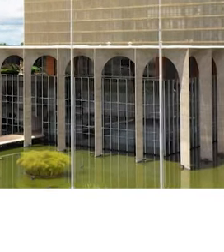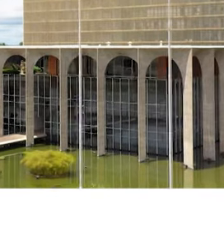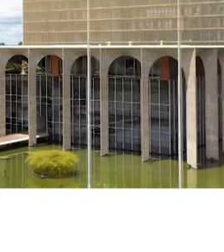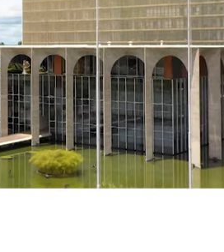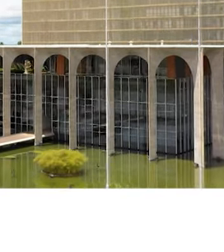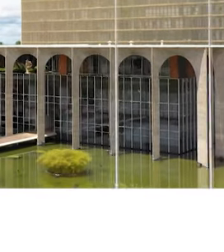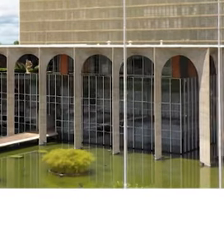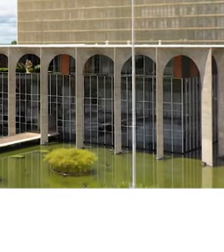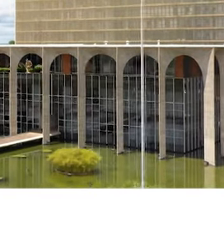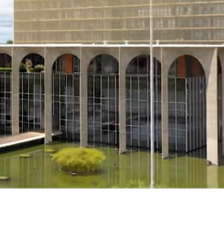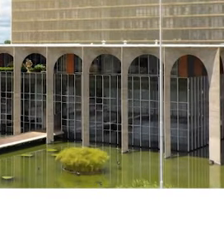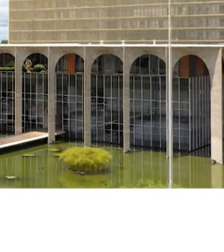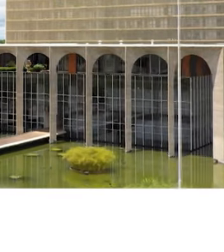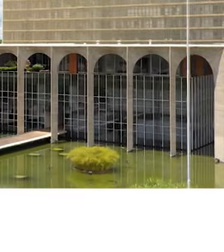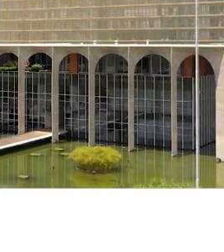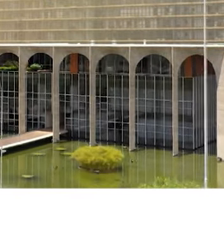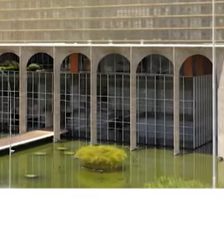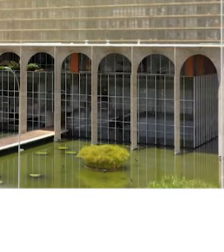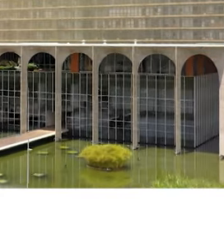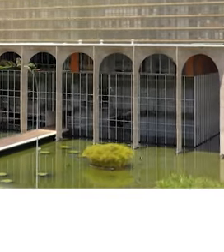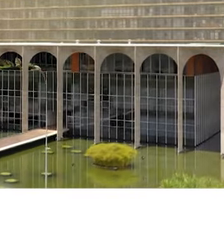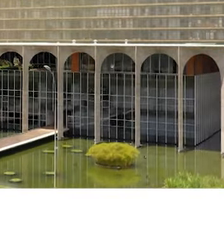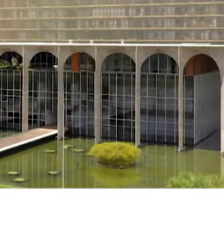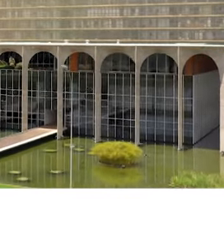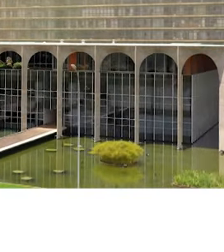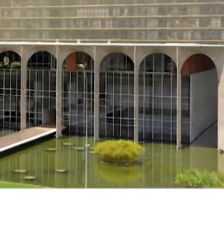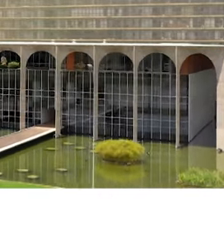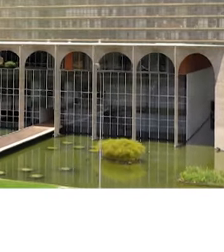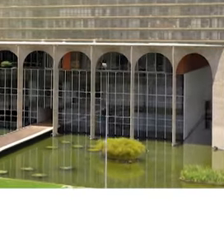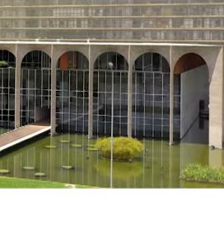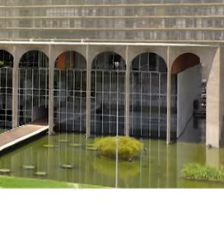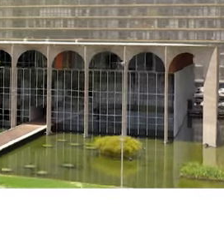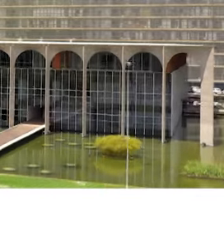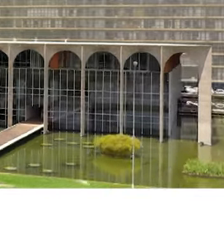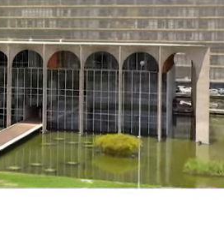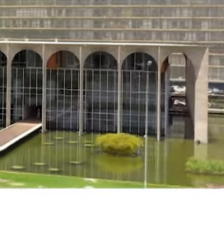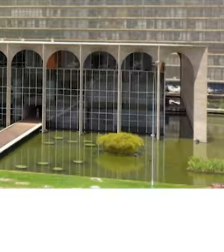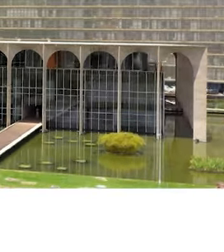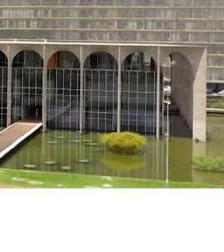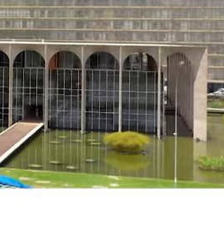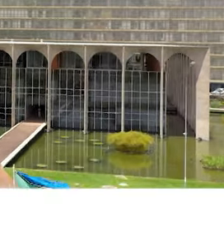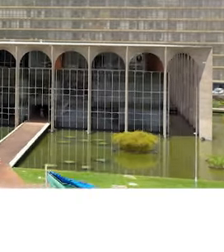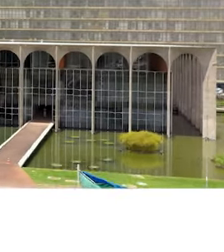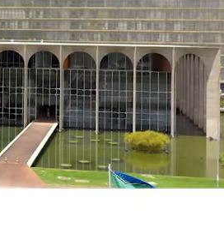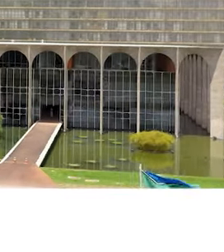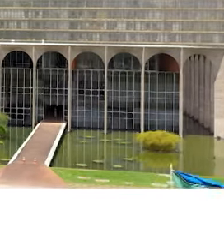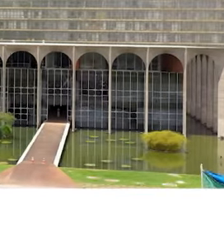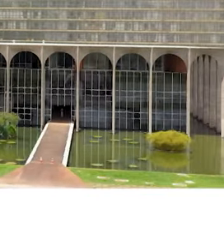Thank you.